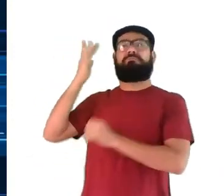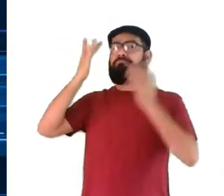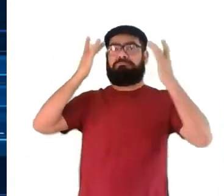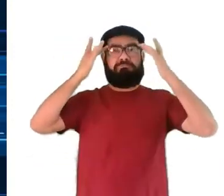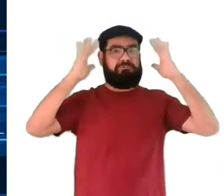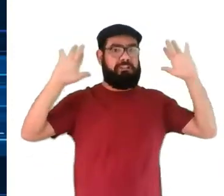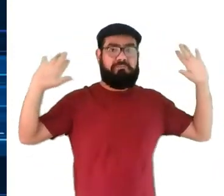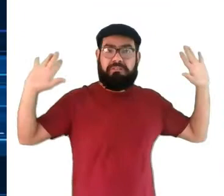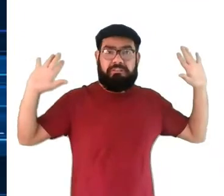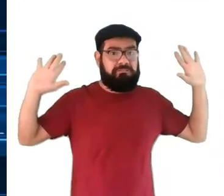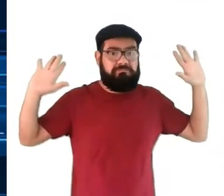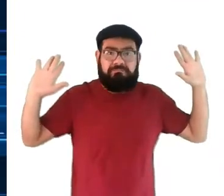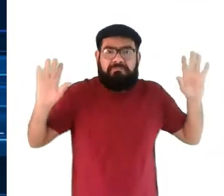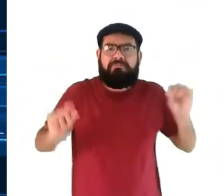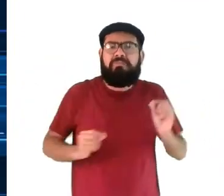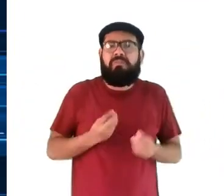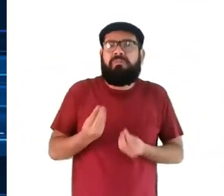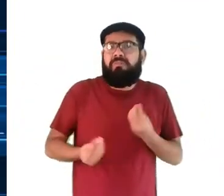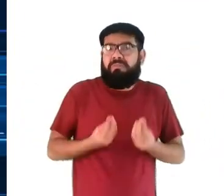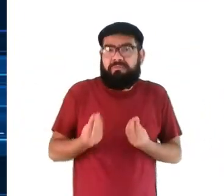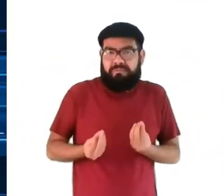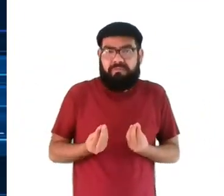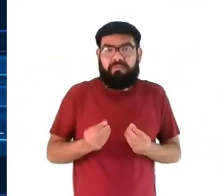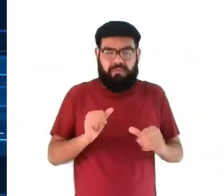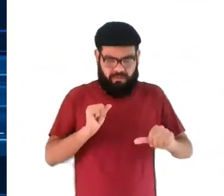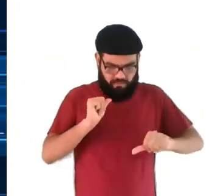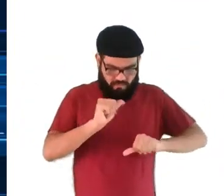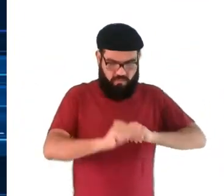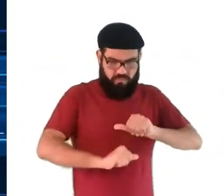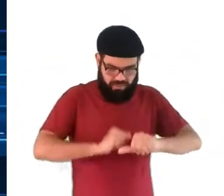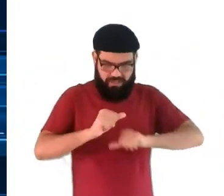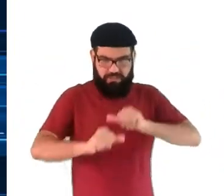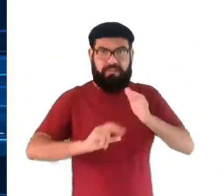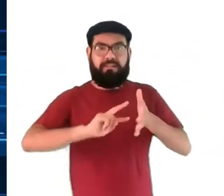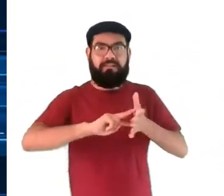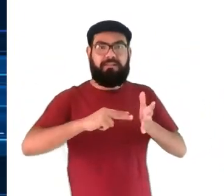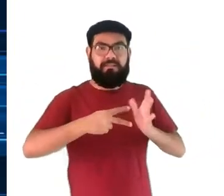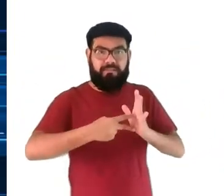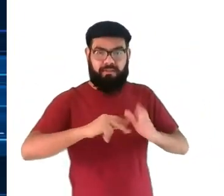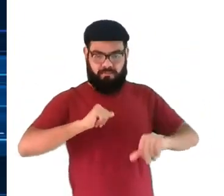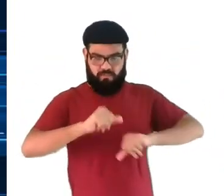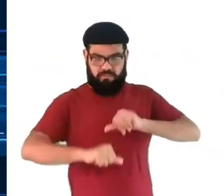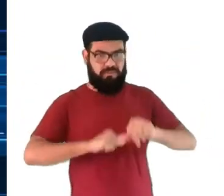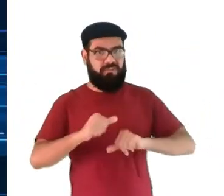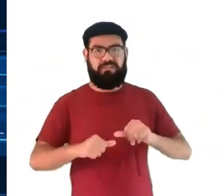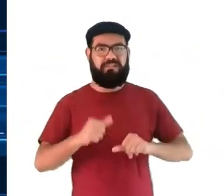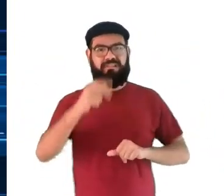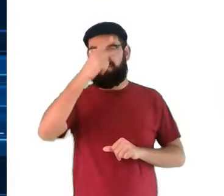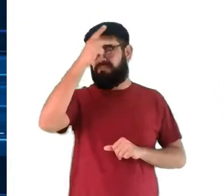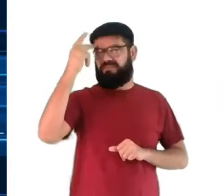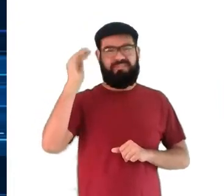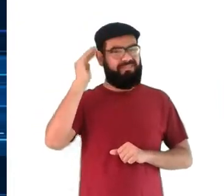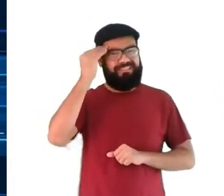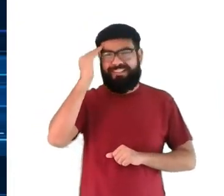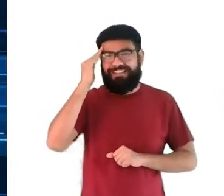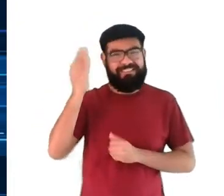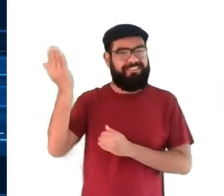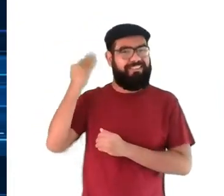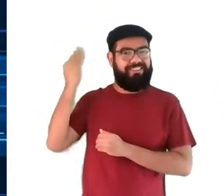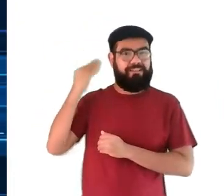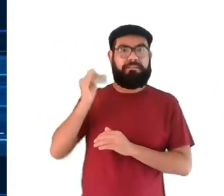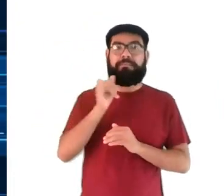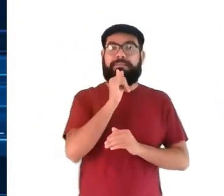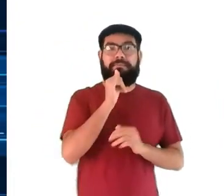que quer dizer transição. Então essa transição ela não era entendida como processo. Então, por exemplo, na Grécia Antiga,